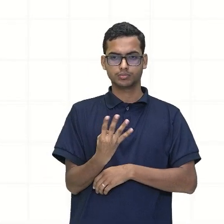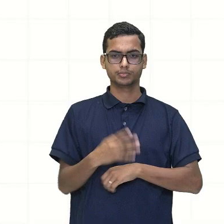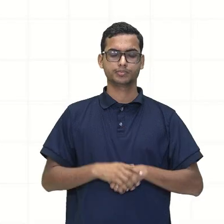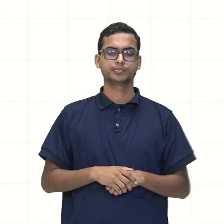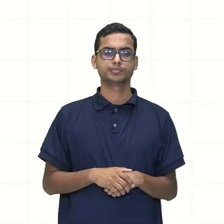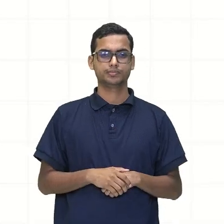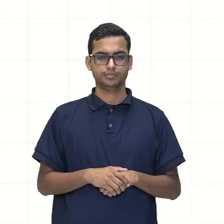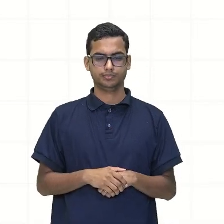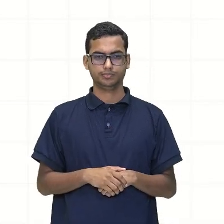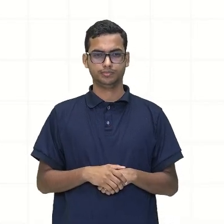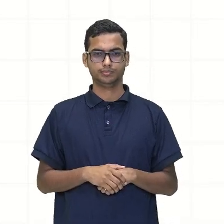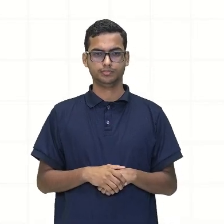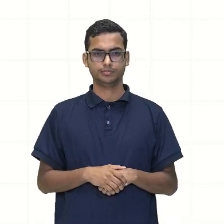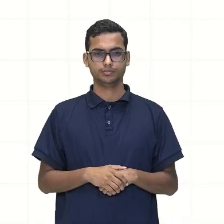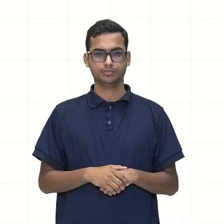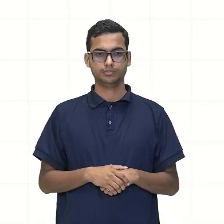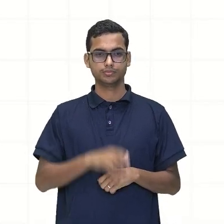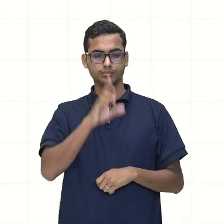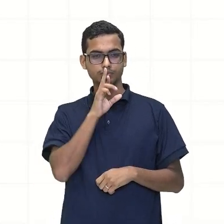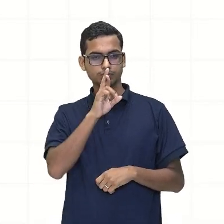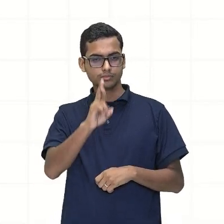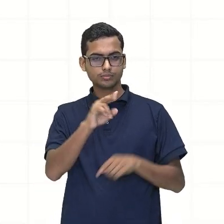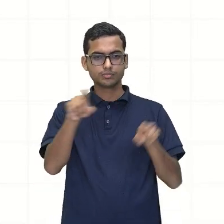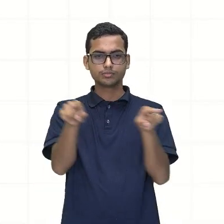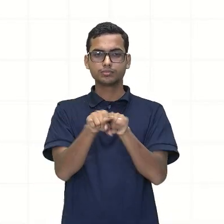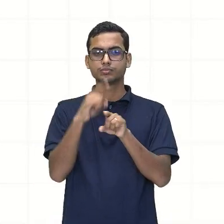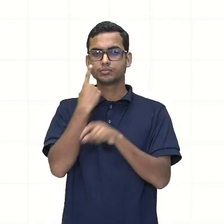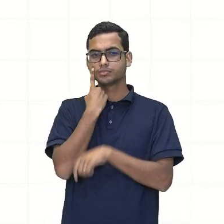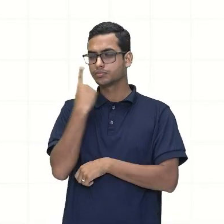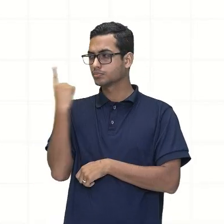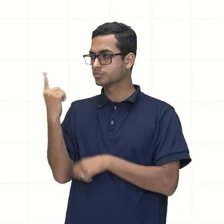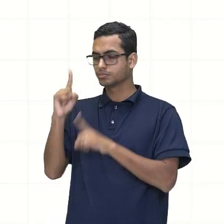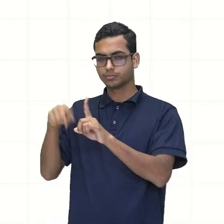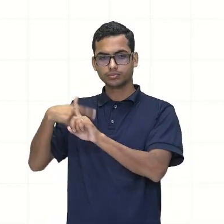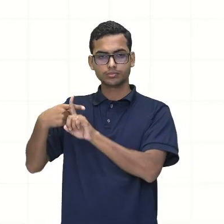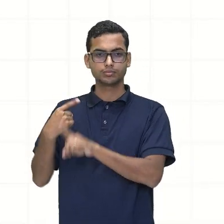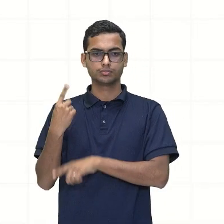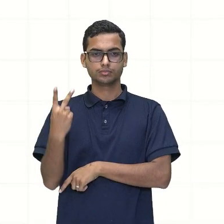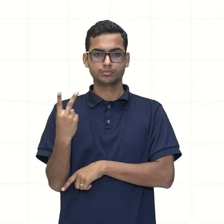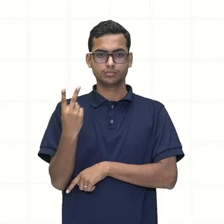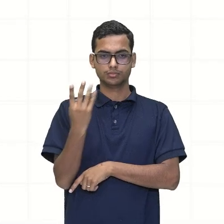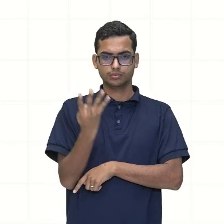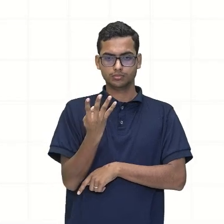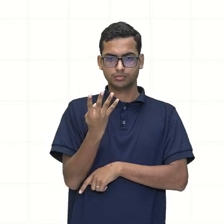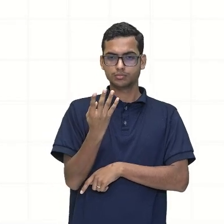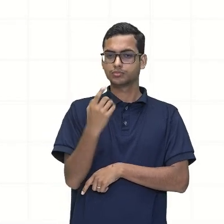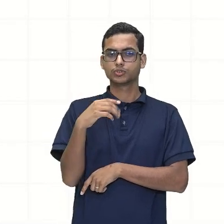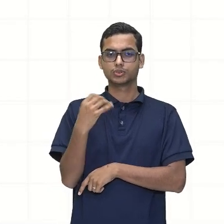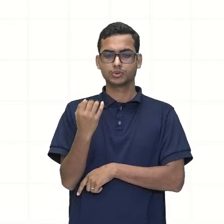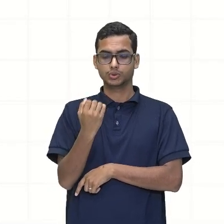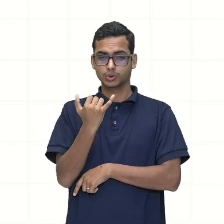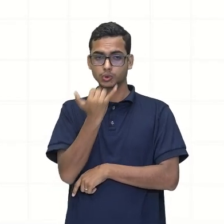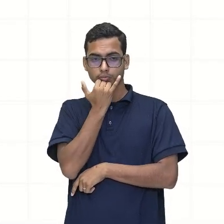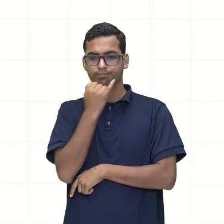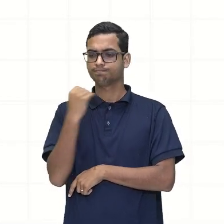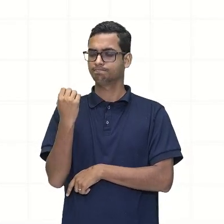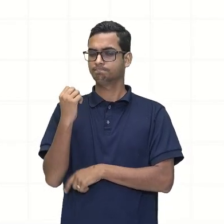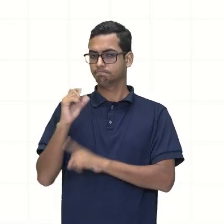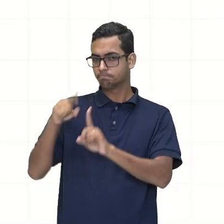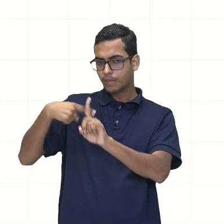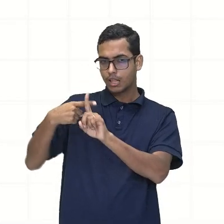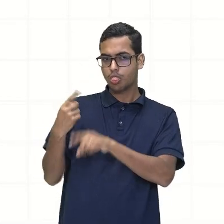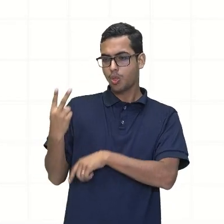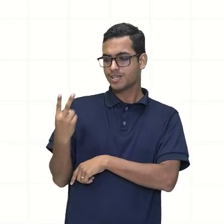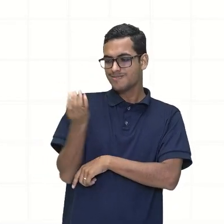264. Então, tá aqui. Mais 264. Terminou aqui? Não, ainda falta a